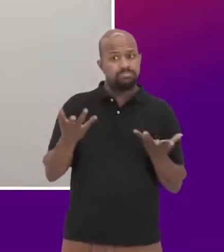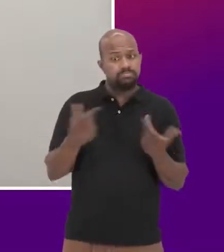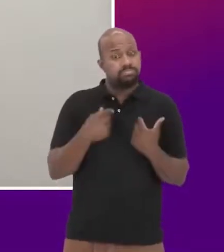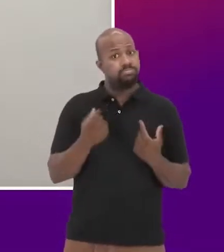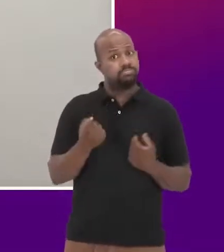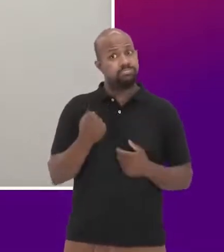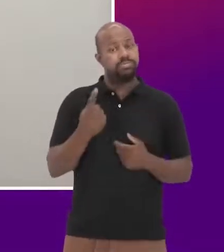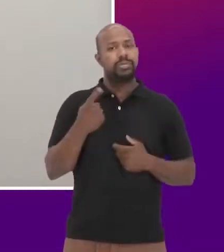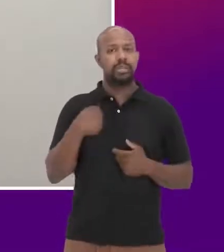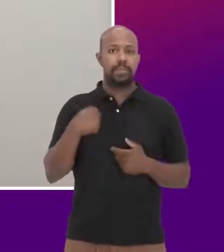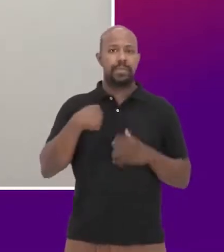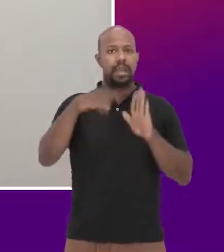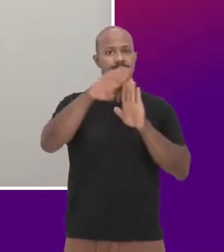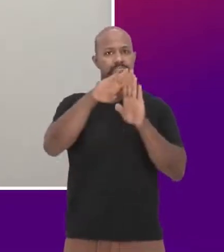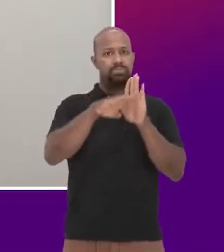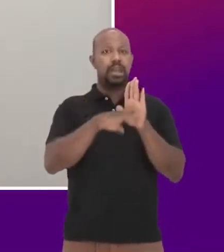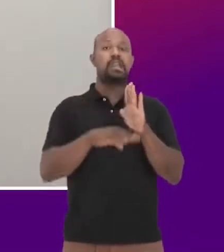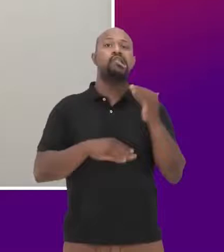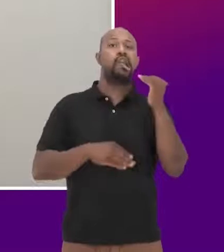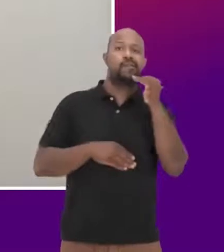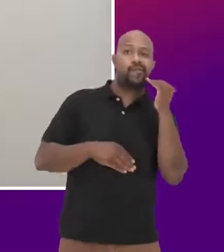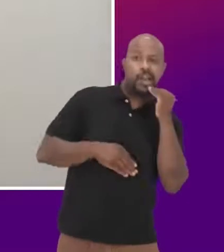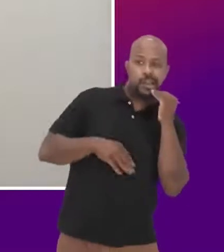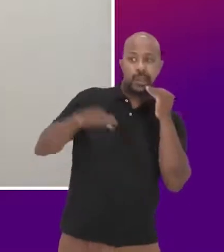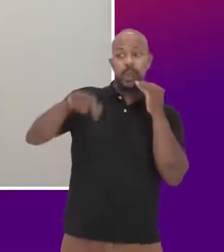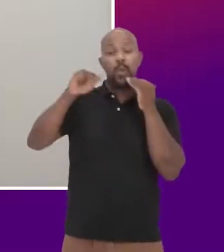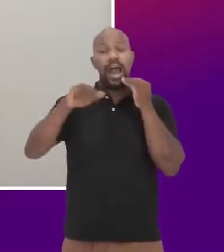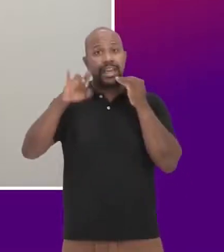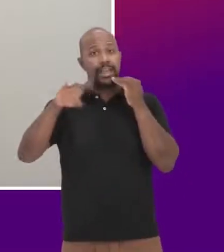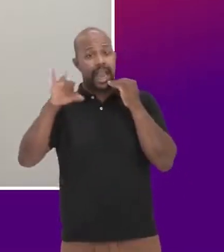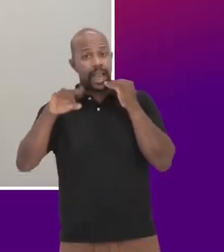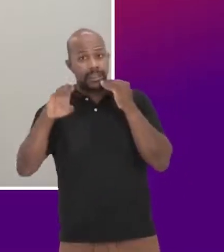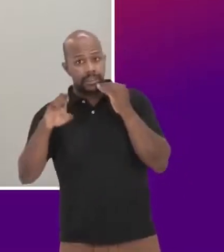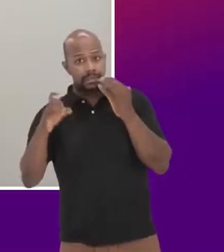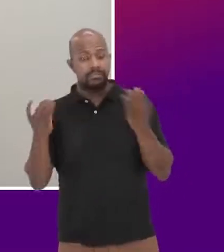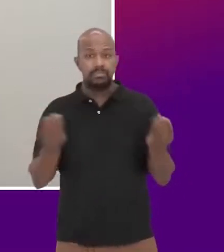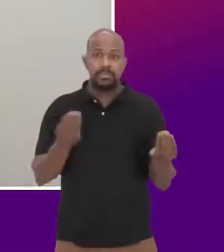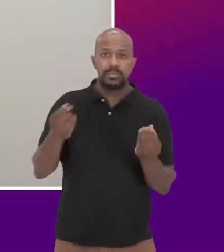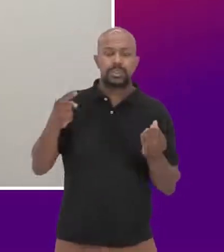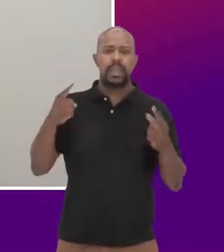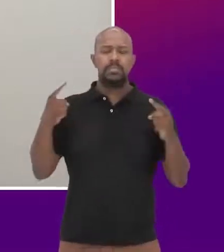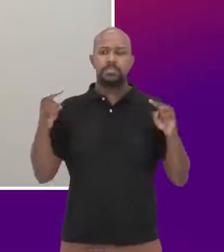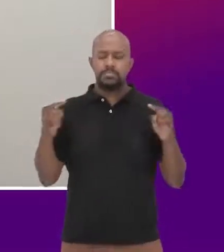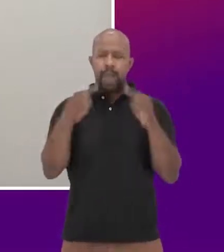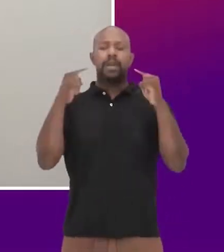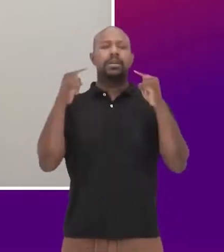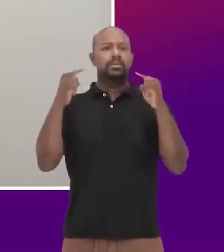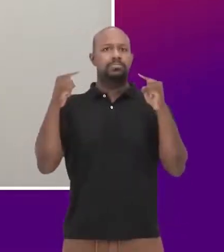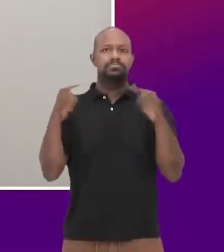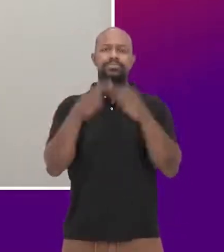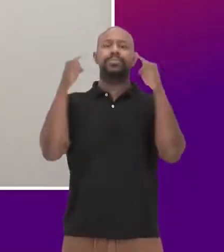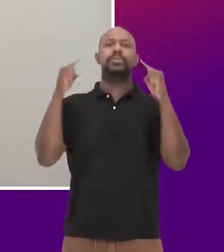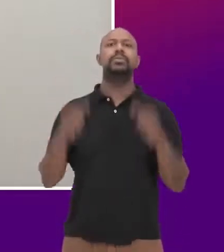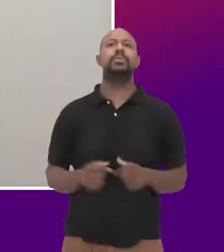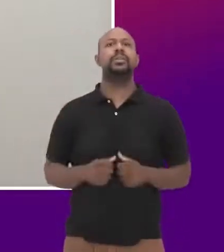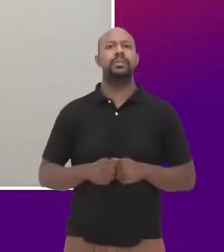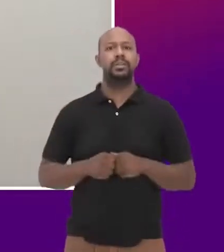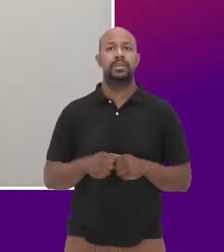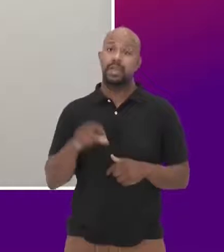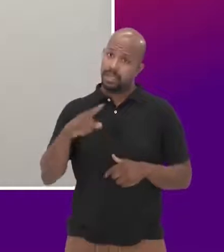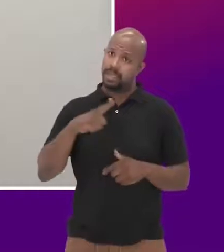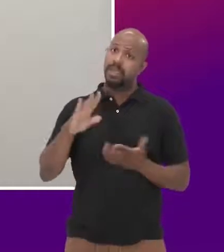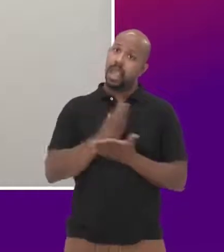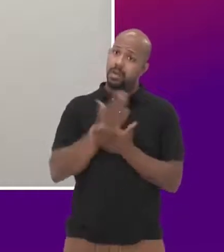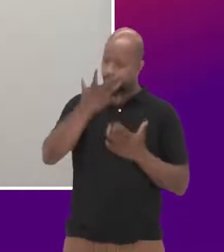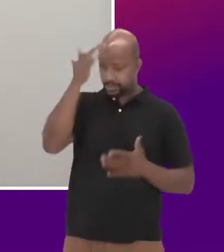Curiosamente, na minha lista de defeitos e qualidades, existe um ponto em comum, que tem